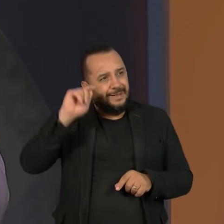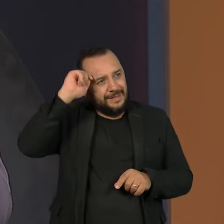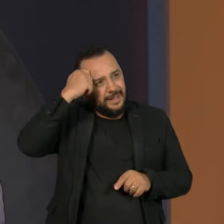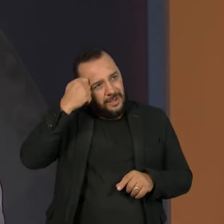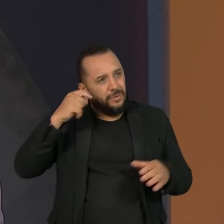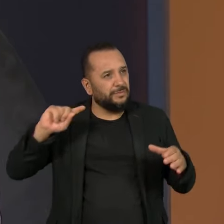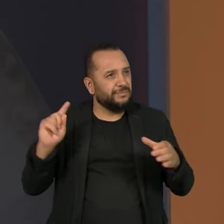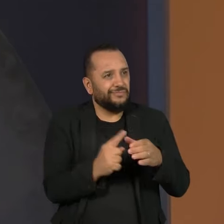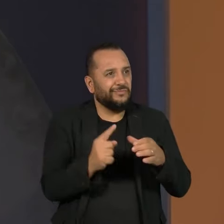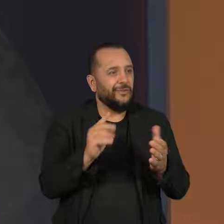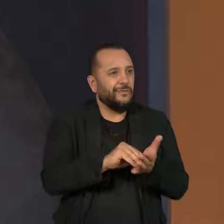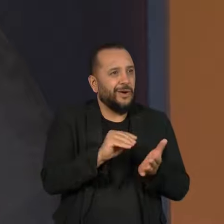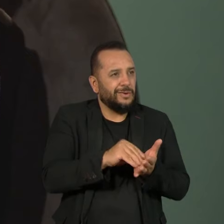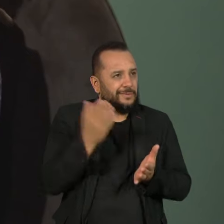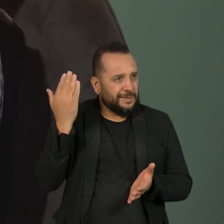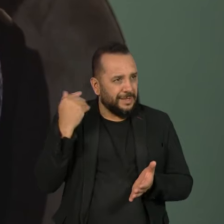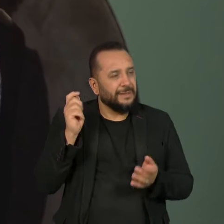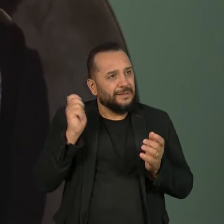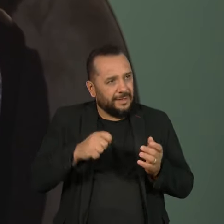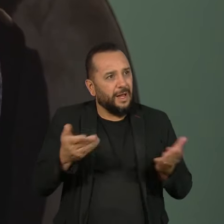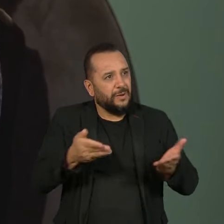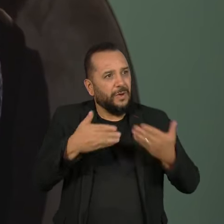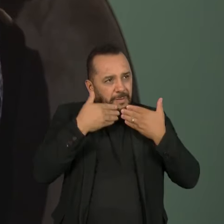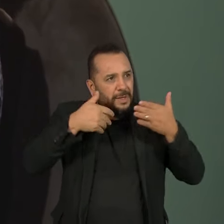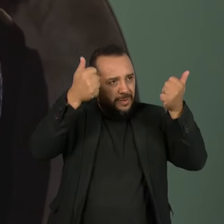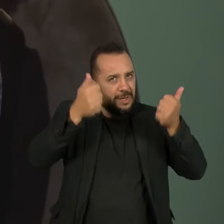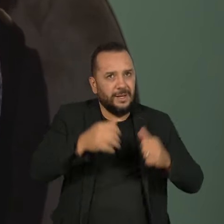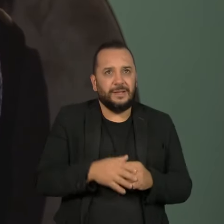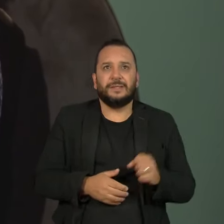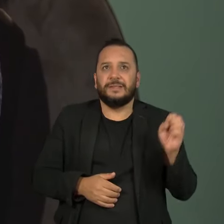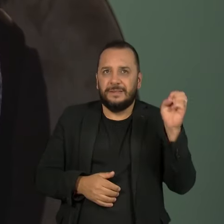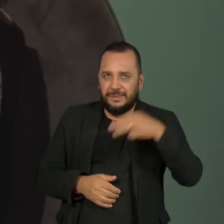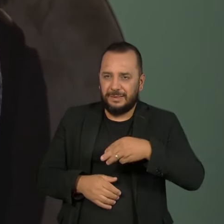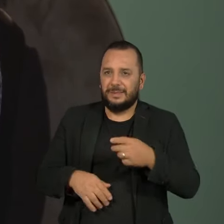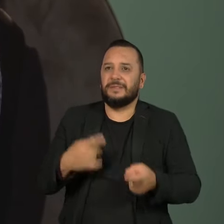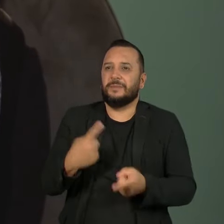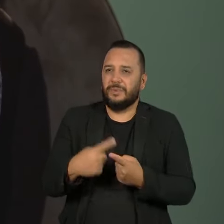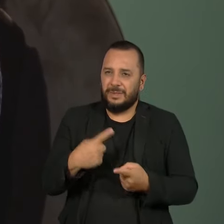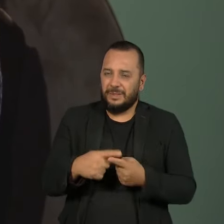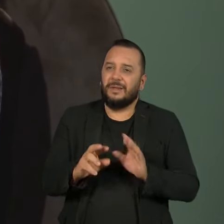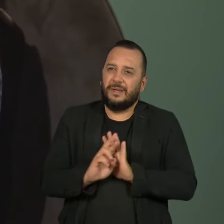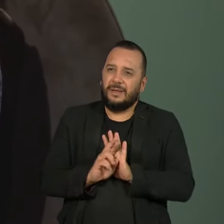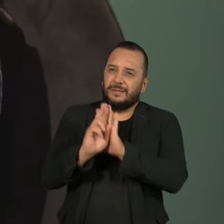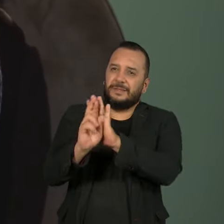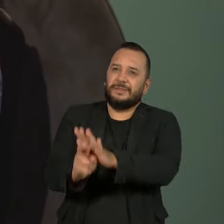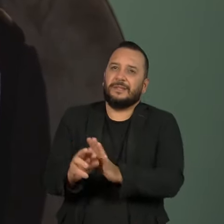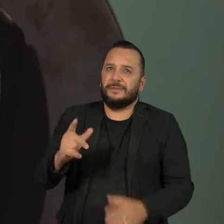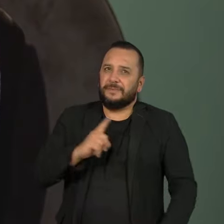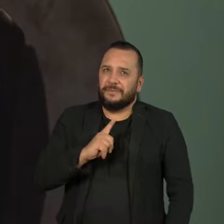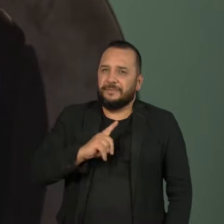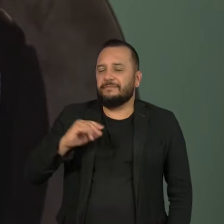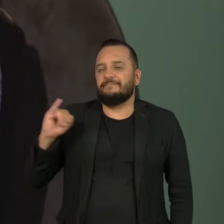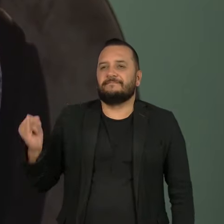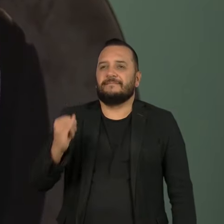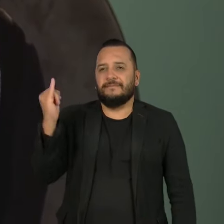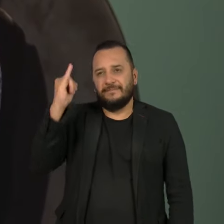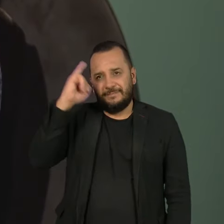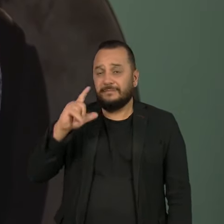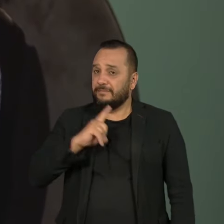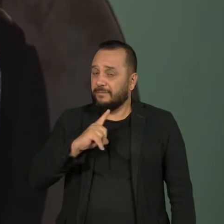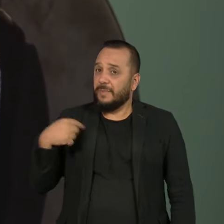do não pertencimento, doutora Carolina? Com certeza, principalmente pela representatividade. O quão importante